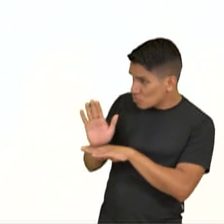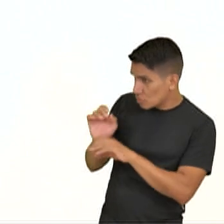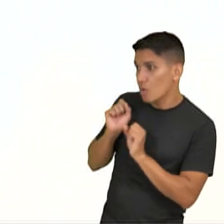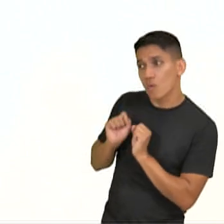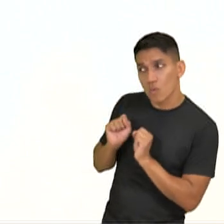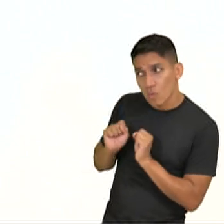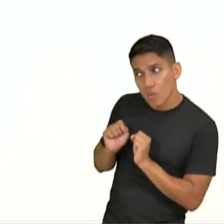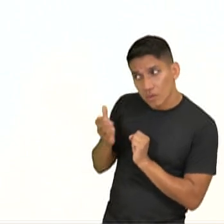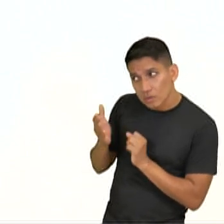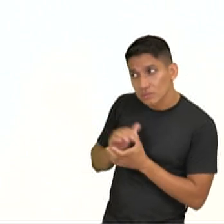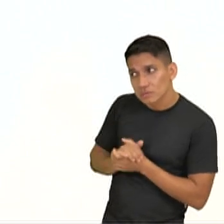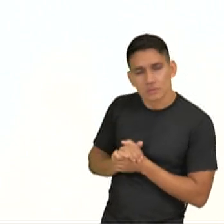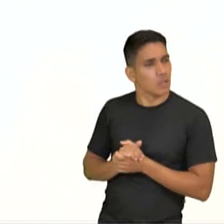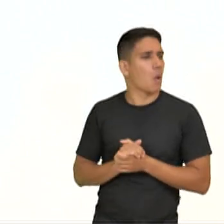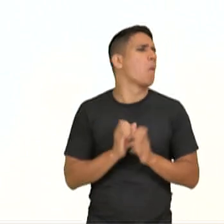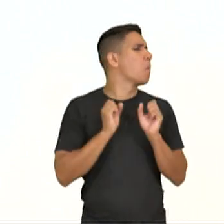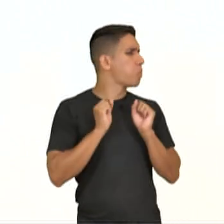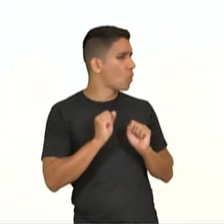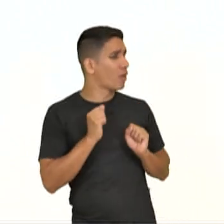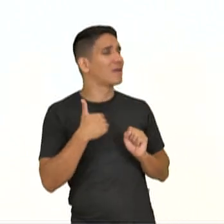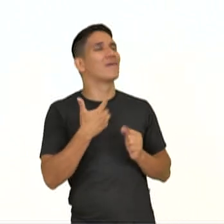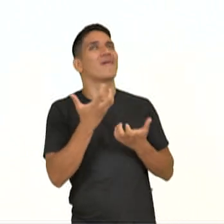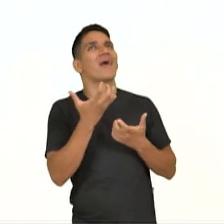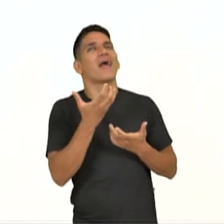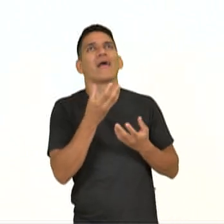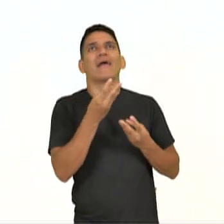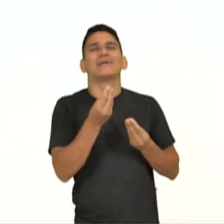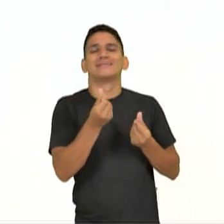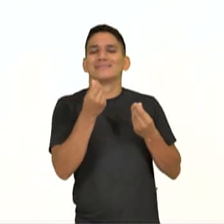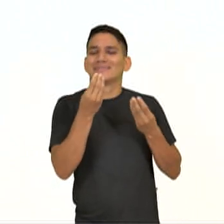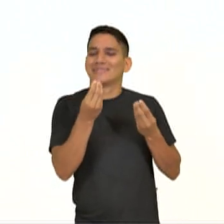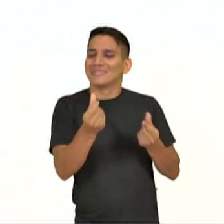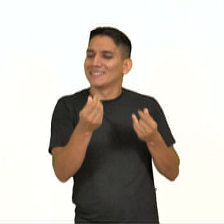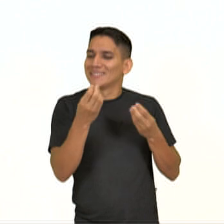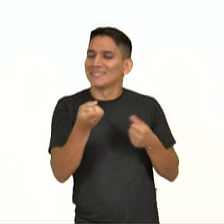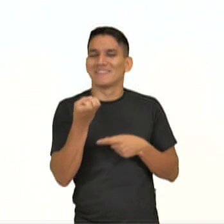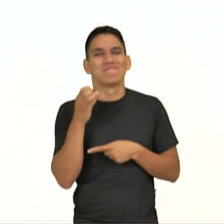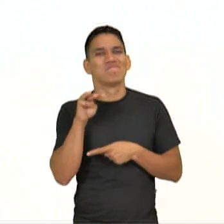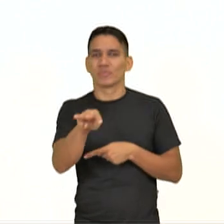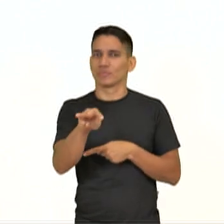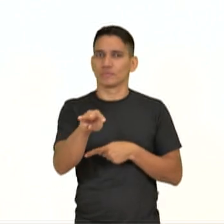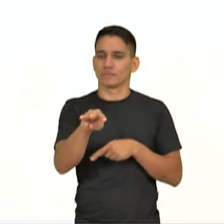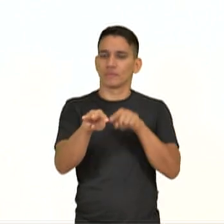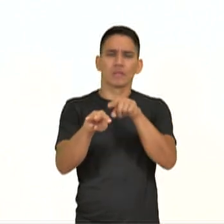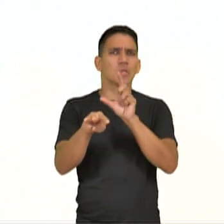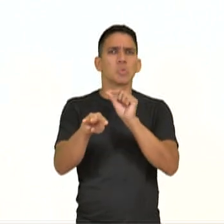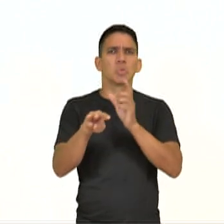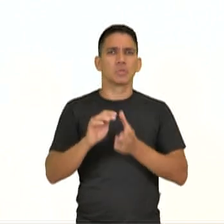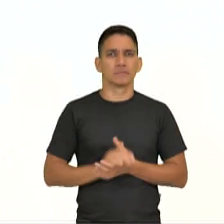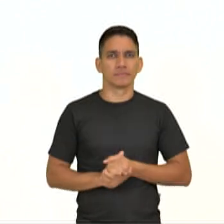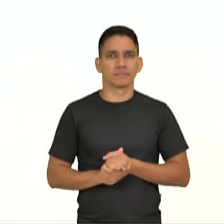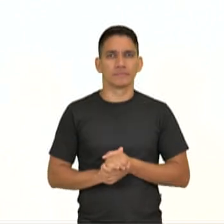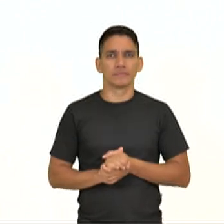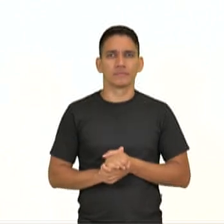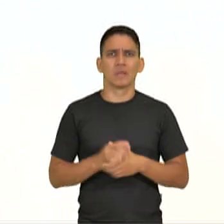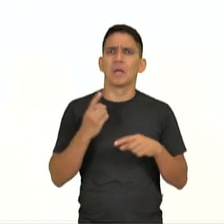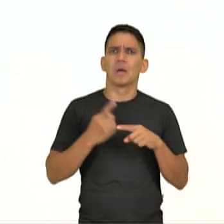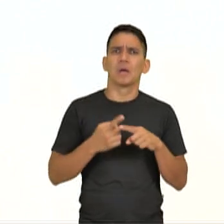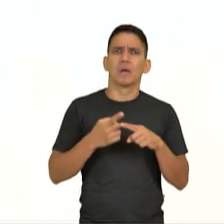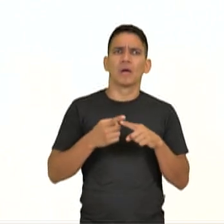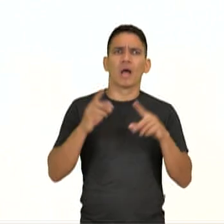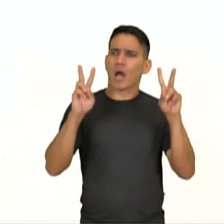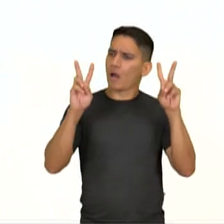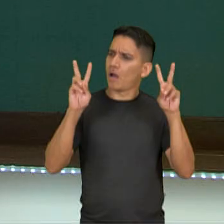cavalheiro? Pode, eu quero um daqueles reticência. Qual a função das aspas